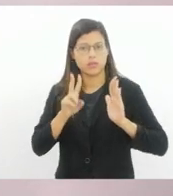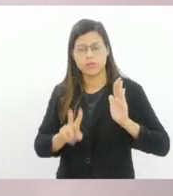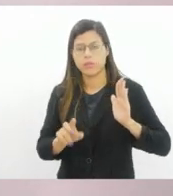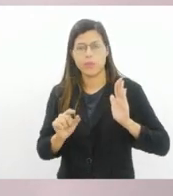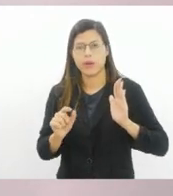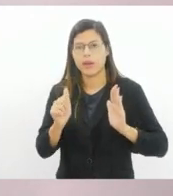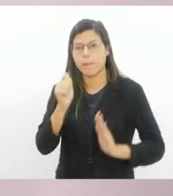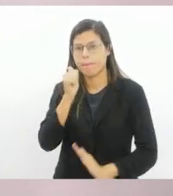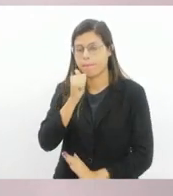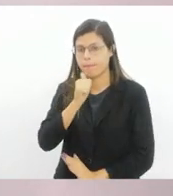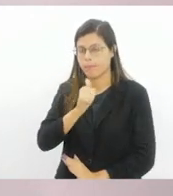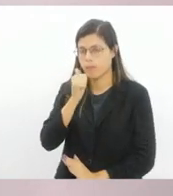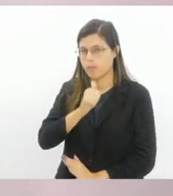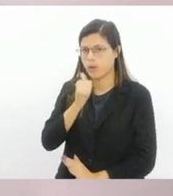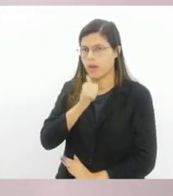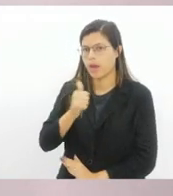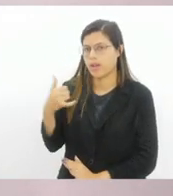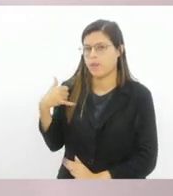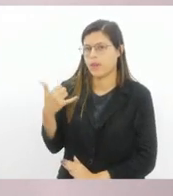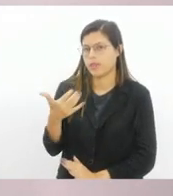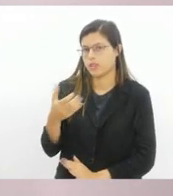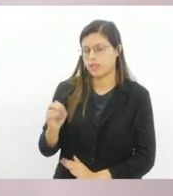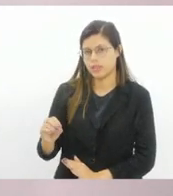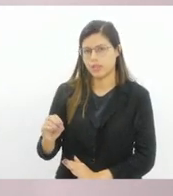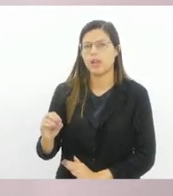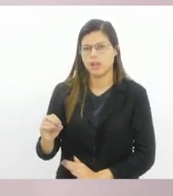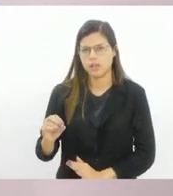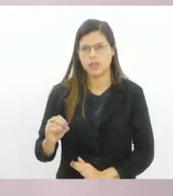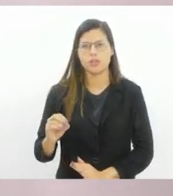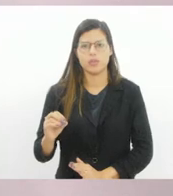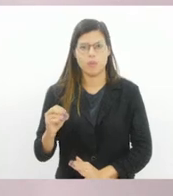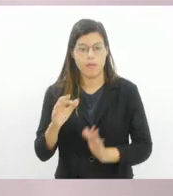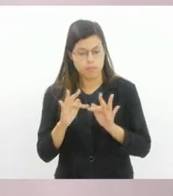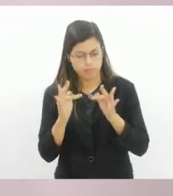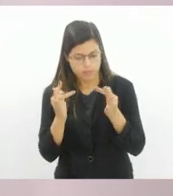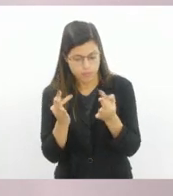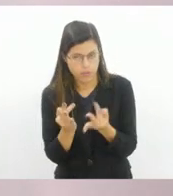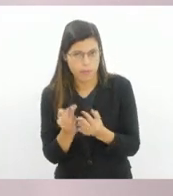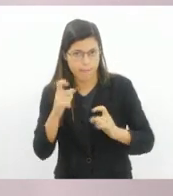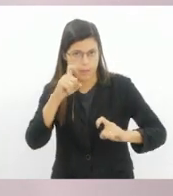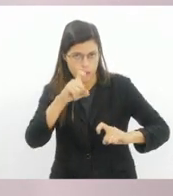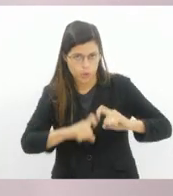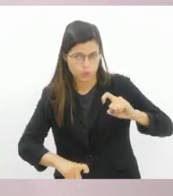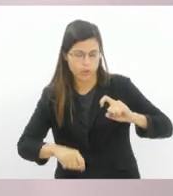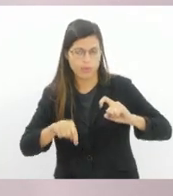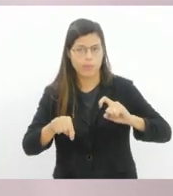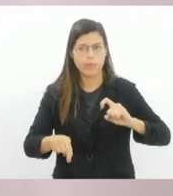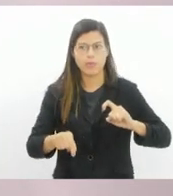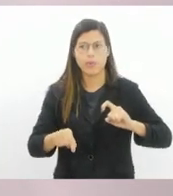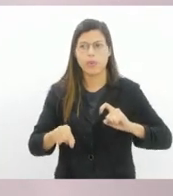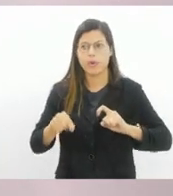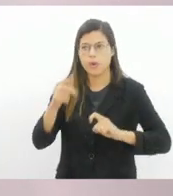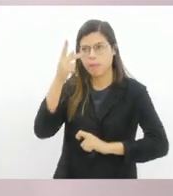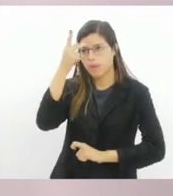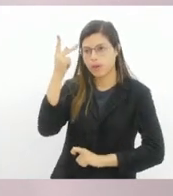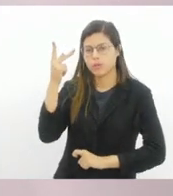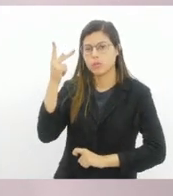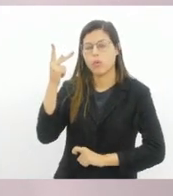anos estuprada por um parente ter pessoas do própria confiança